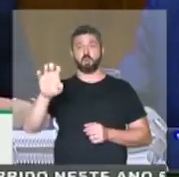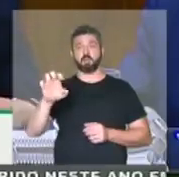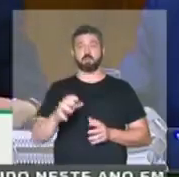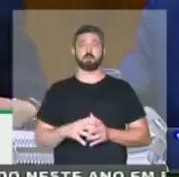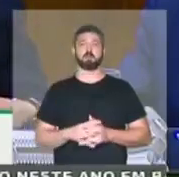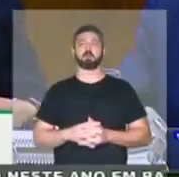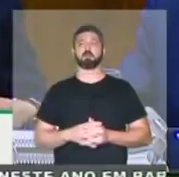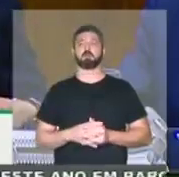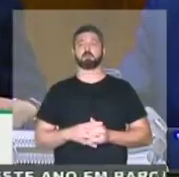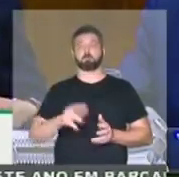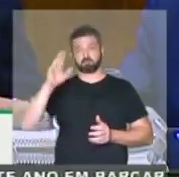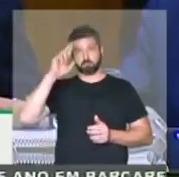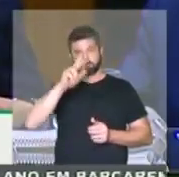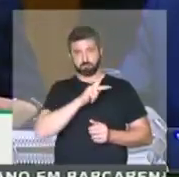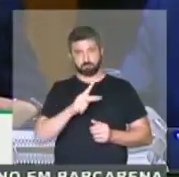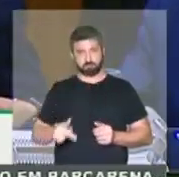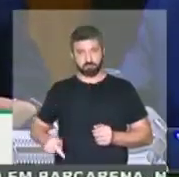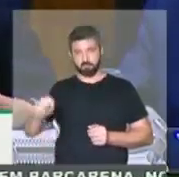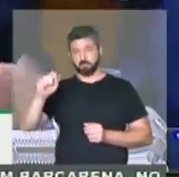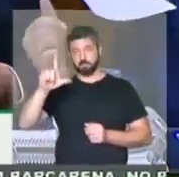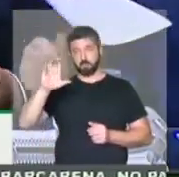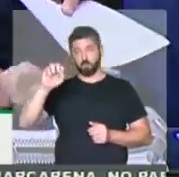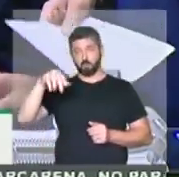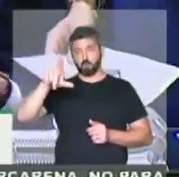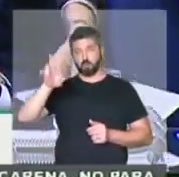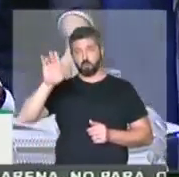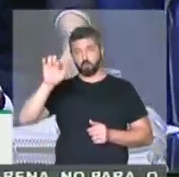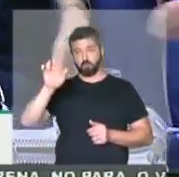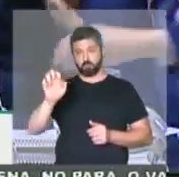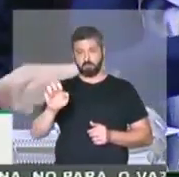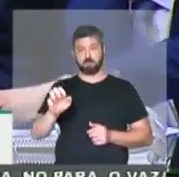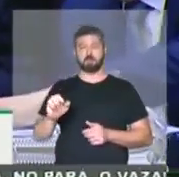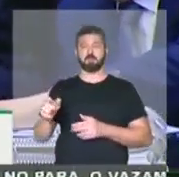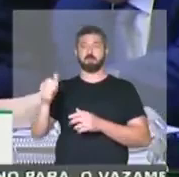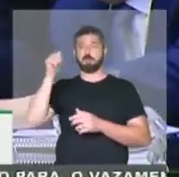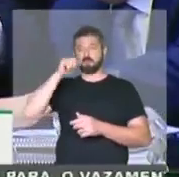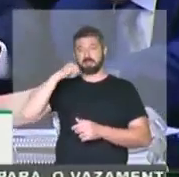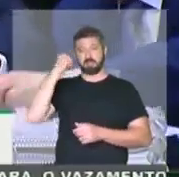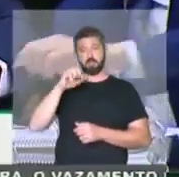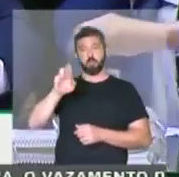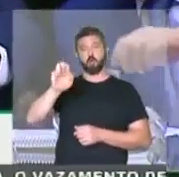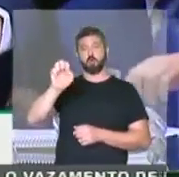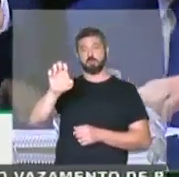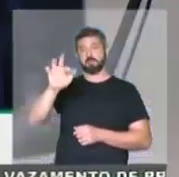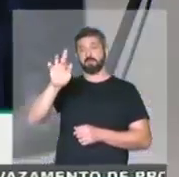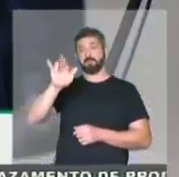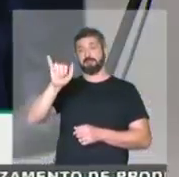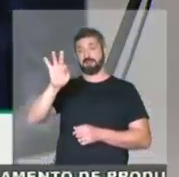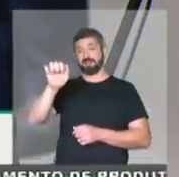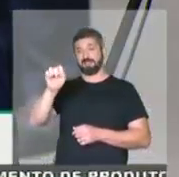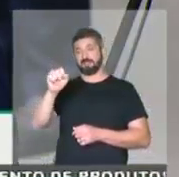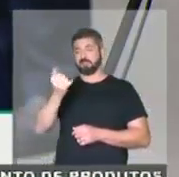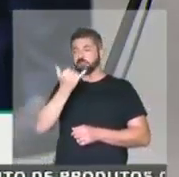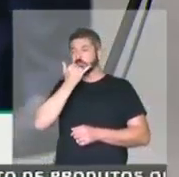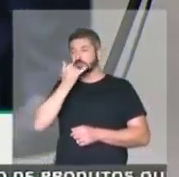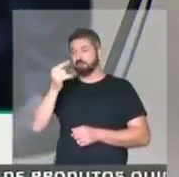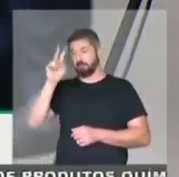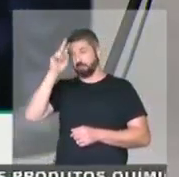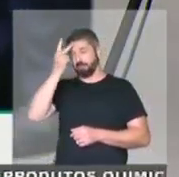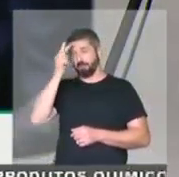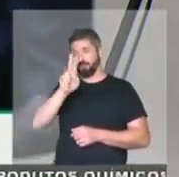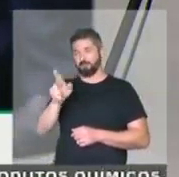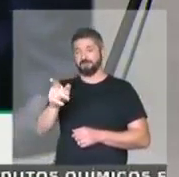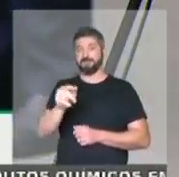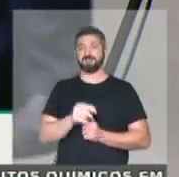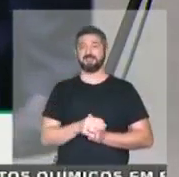Senhor presidente Davi Alcolumbre, senadora Rose Duarte, que está aí ao seu lado, Rose de Freitas, me desculpa, Rose Duarte é minha